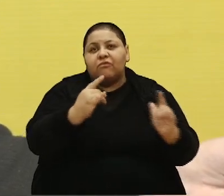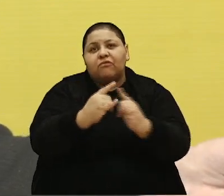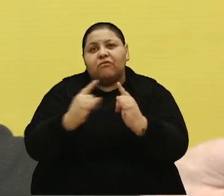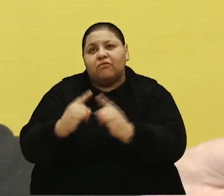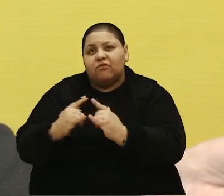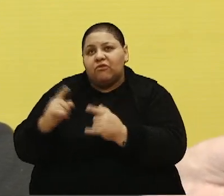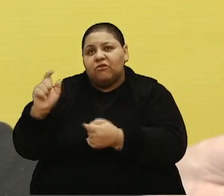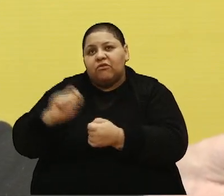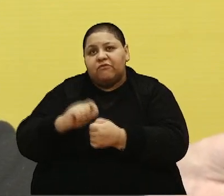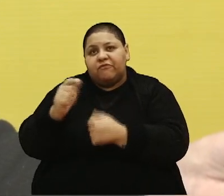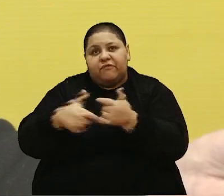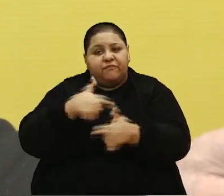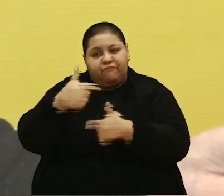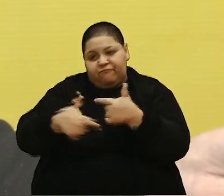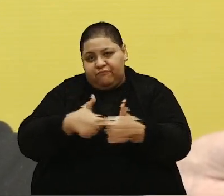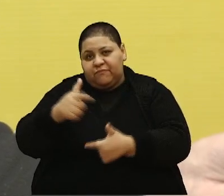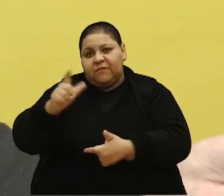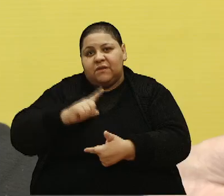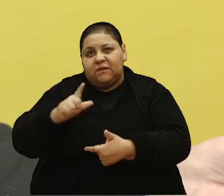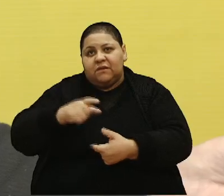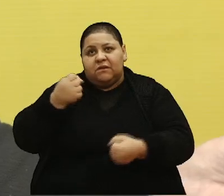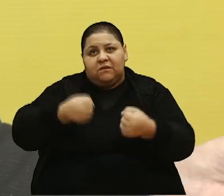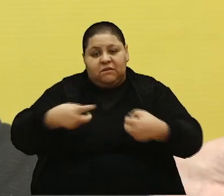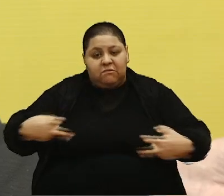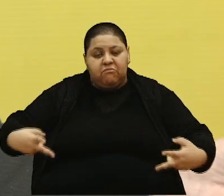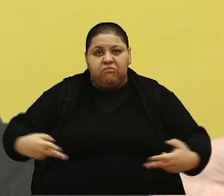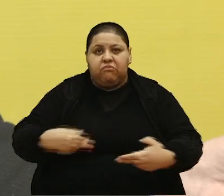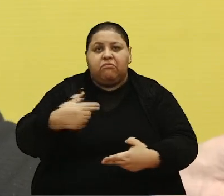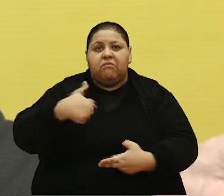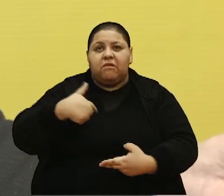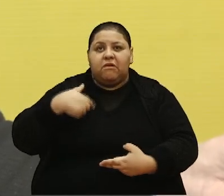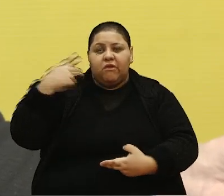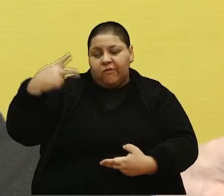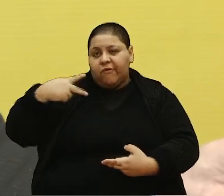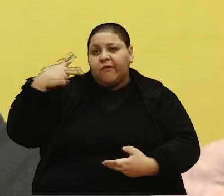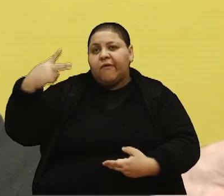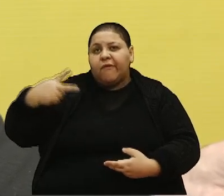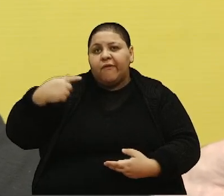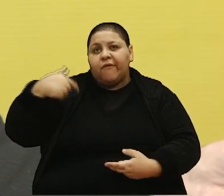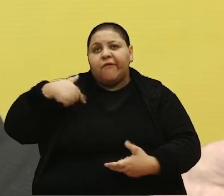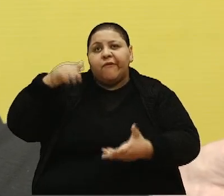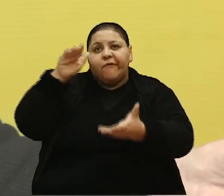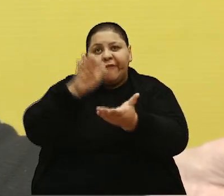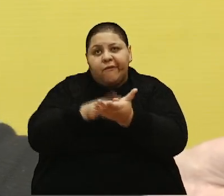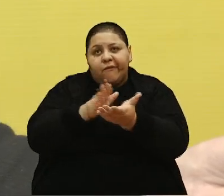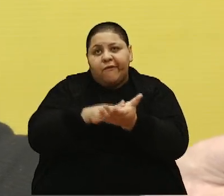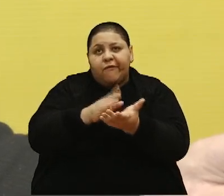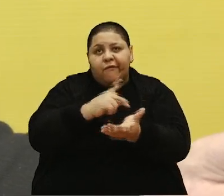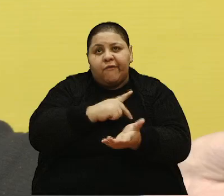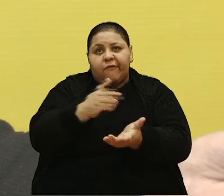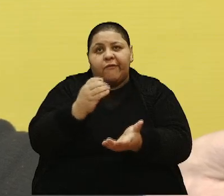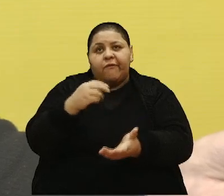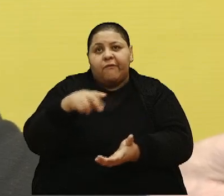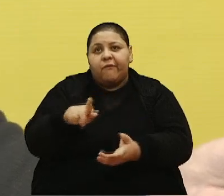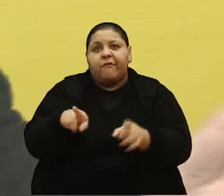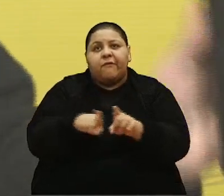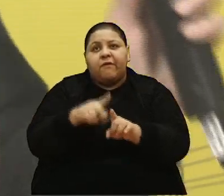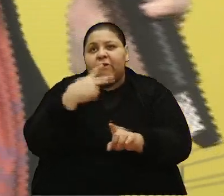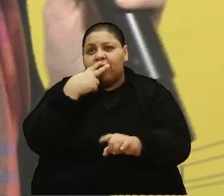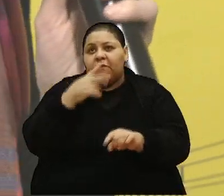vai fazer esse trabalho, né, que tem castrações em massa. Eu, como parlamentar, vou cobrar e, como presidente de uma ONG, também da mesma